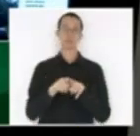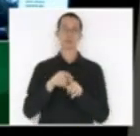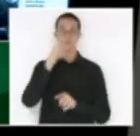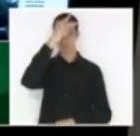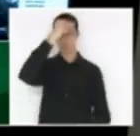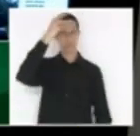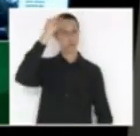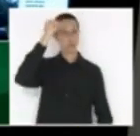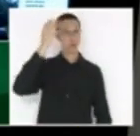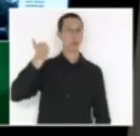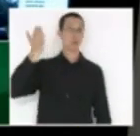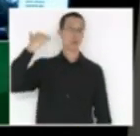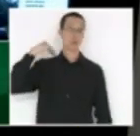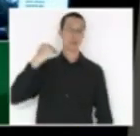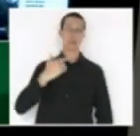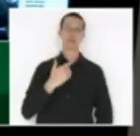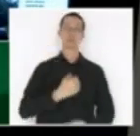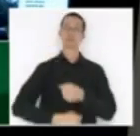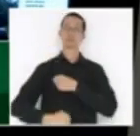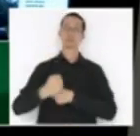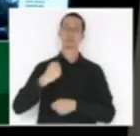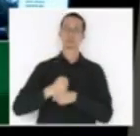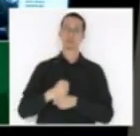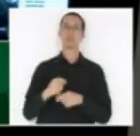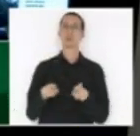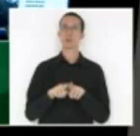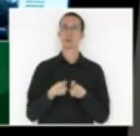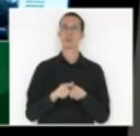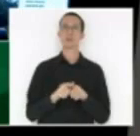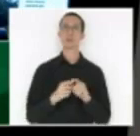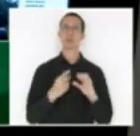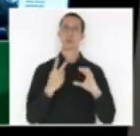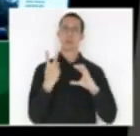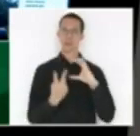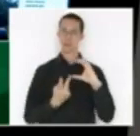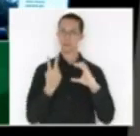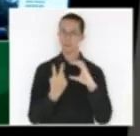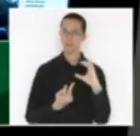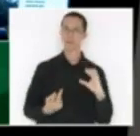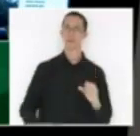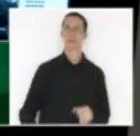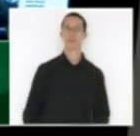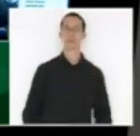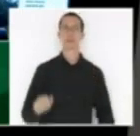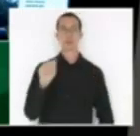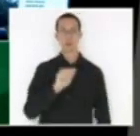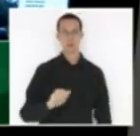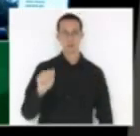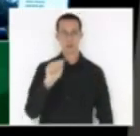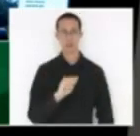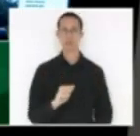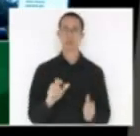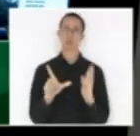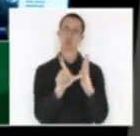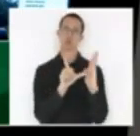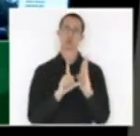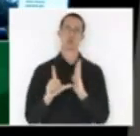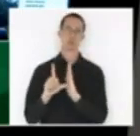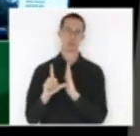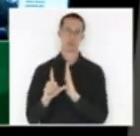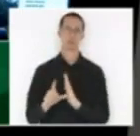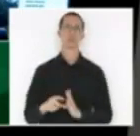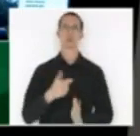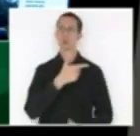ainda, as câmaras de vereadores, associações comerciais, associações comunitárias